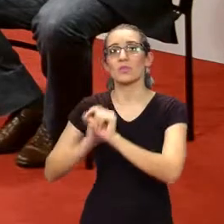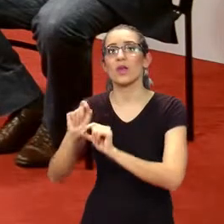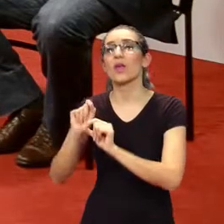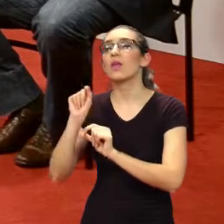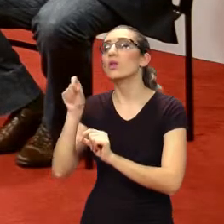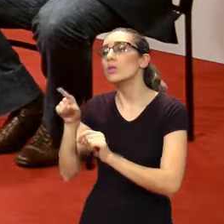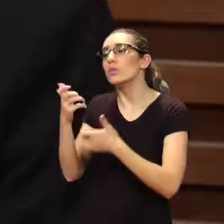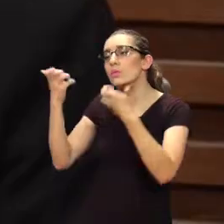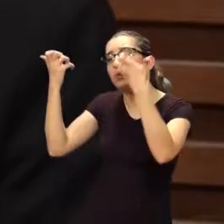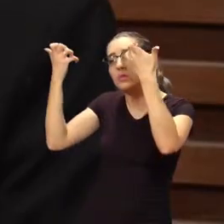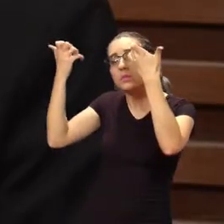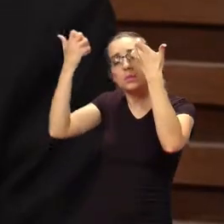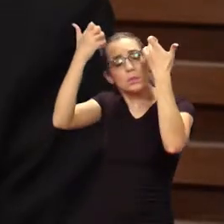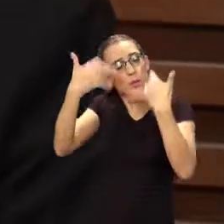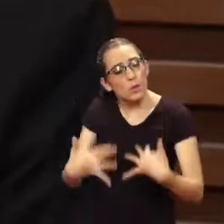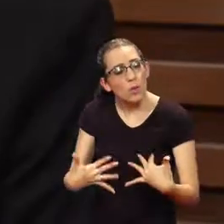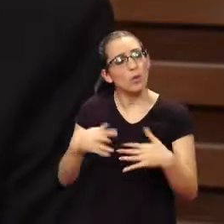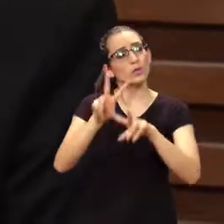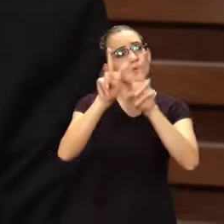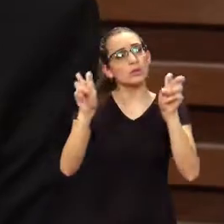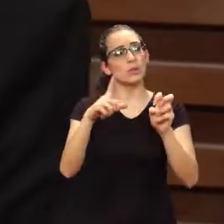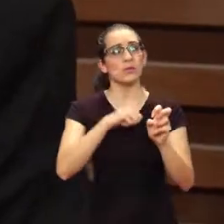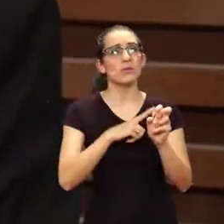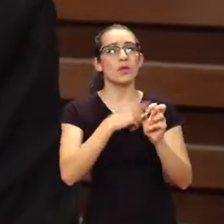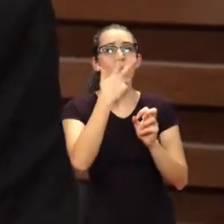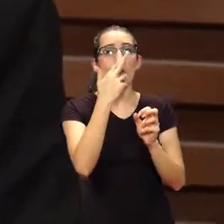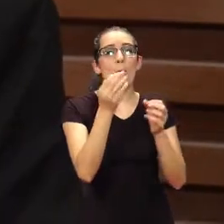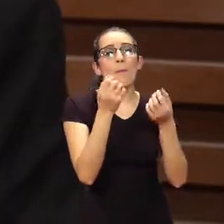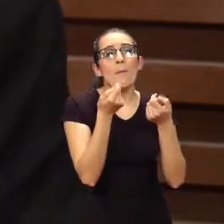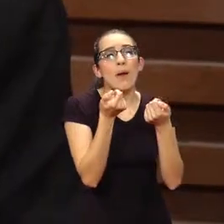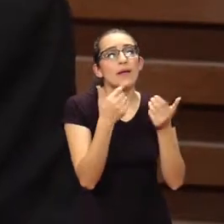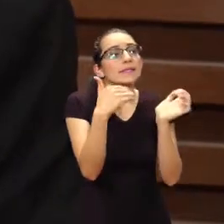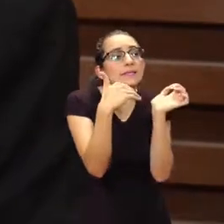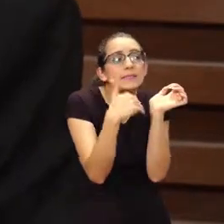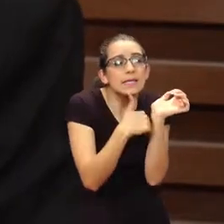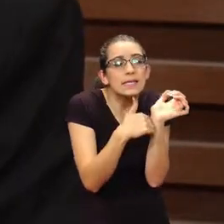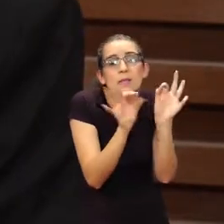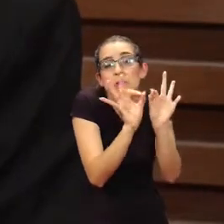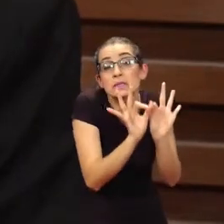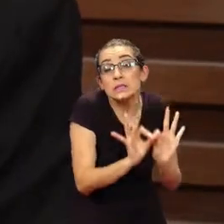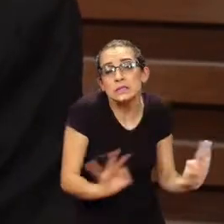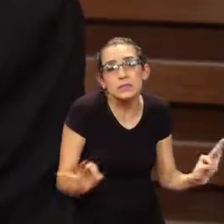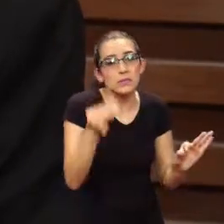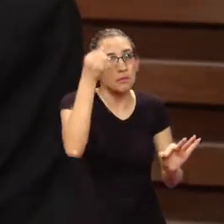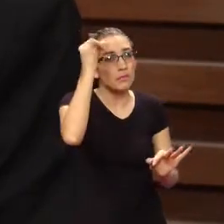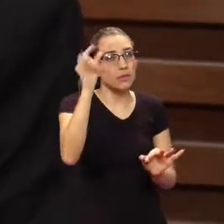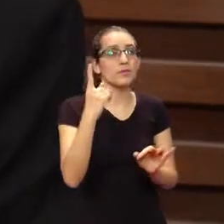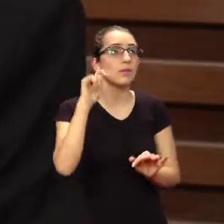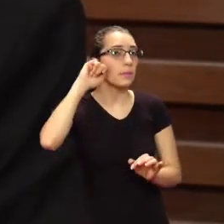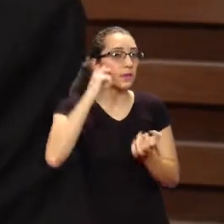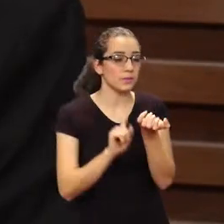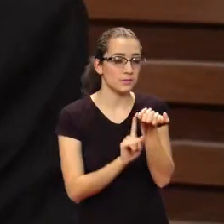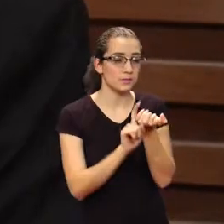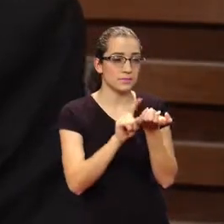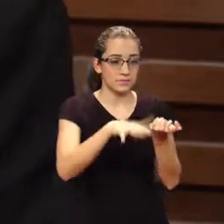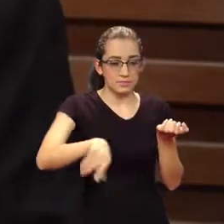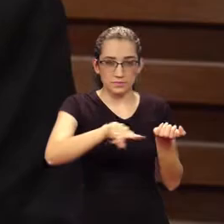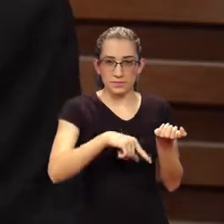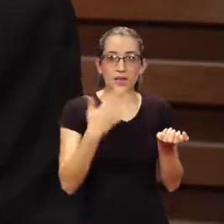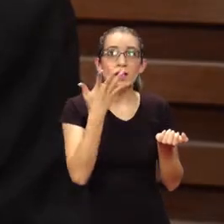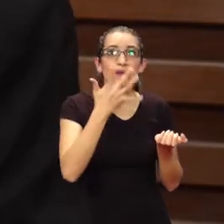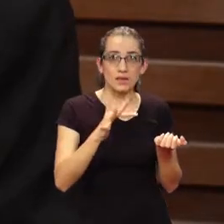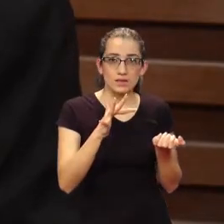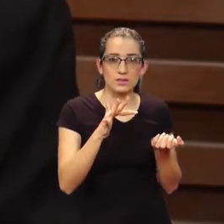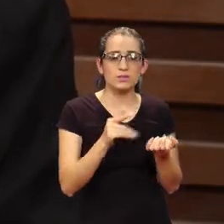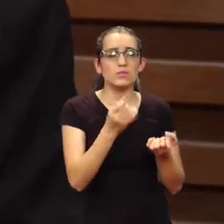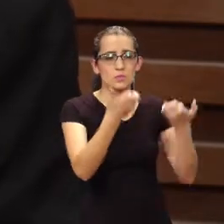estava comentando que existem alguns segredos muito simples para evitar a cárie nas crianças. Conta para nós quais